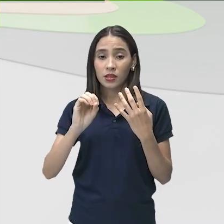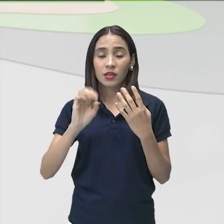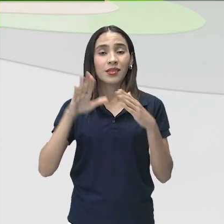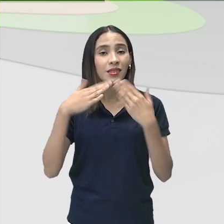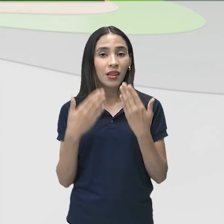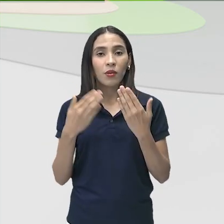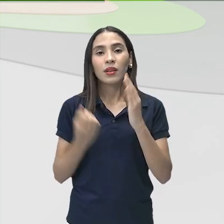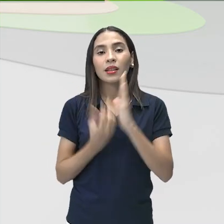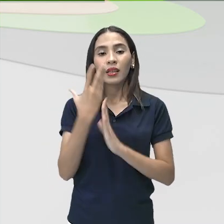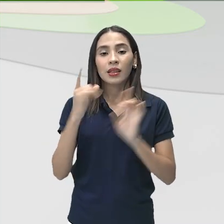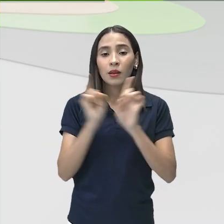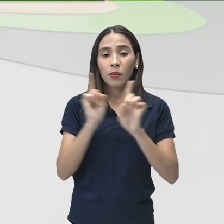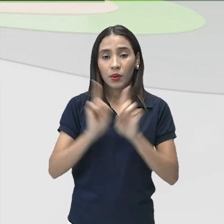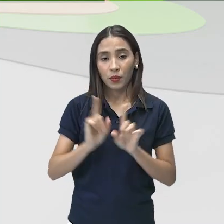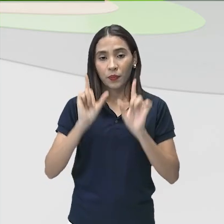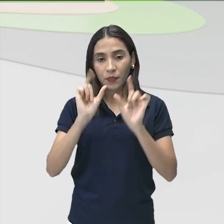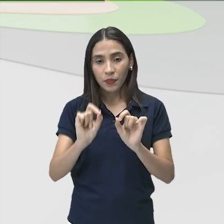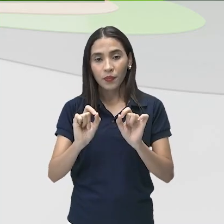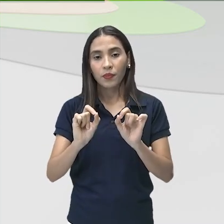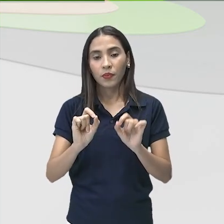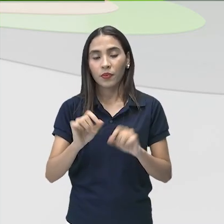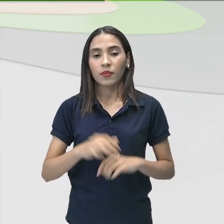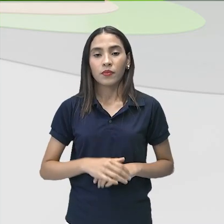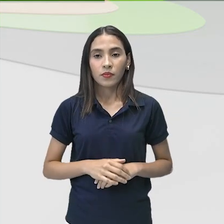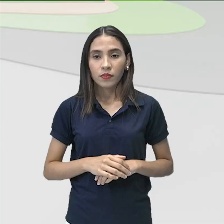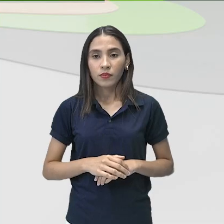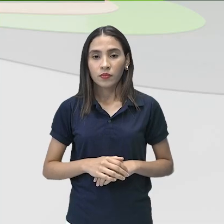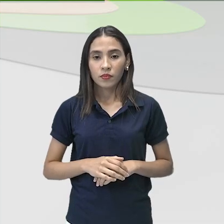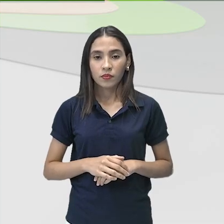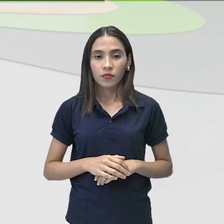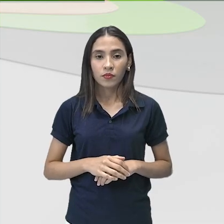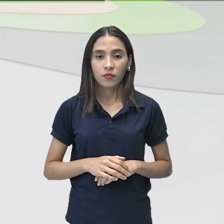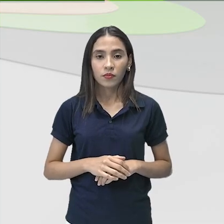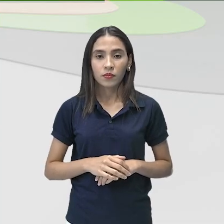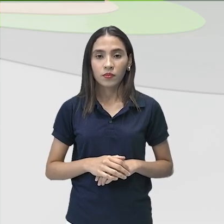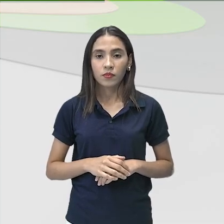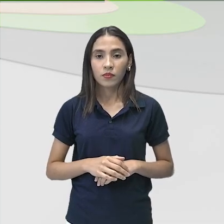fase, forma-se, ou seja, nesse ponto, vejam só,